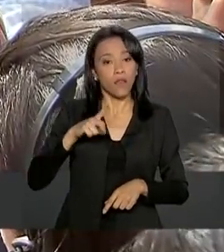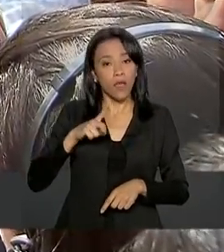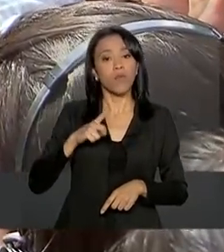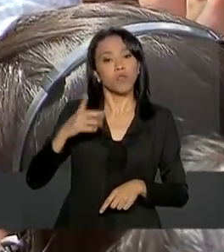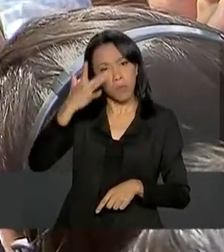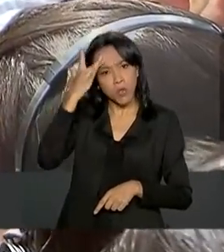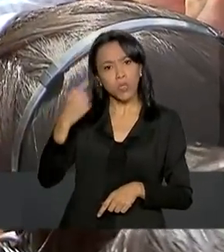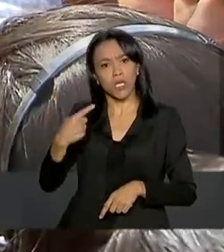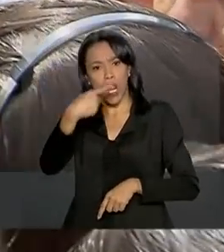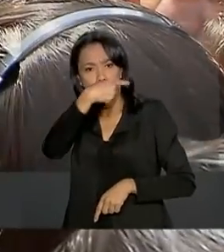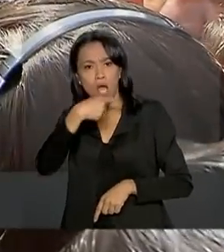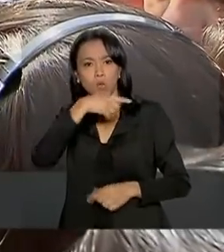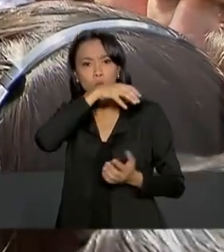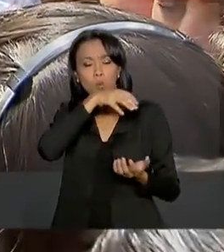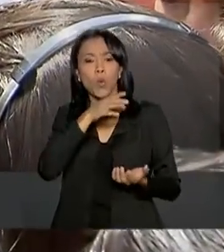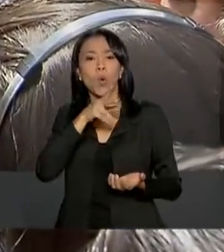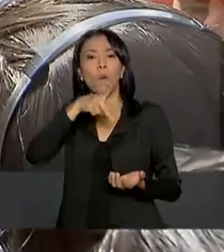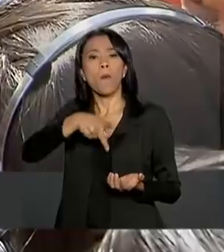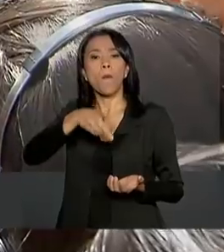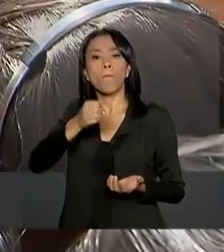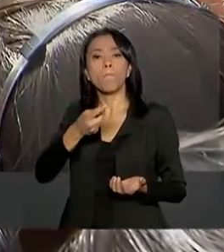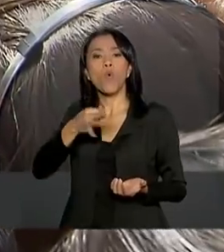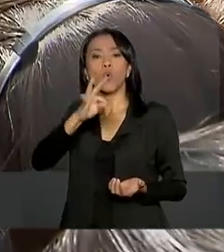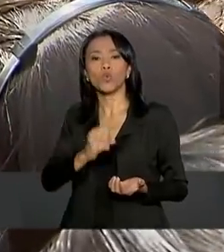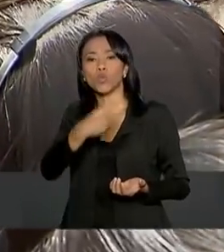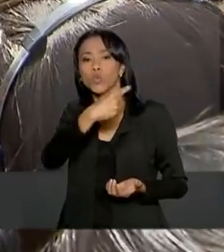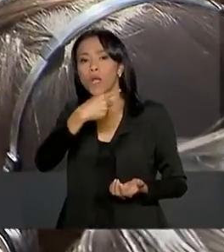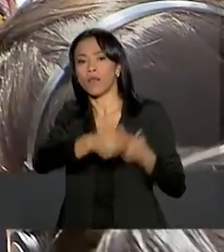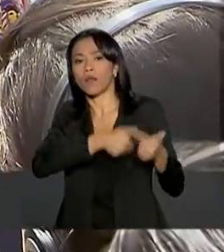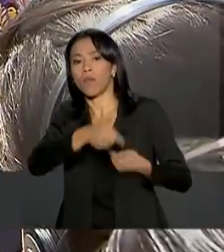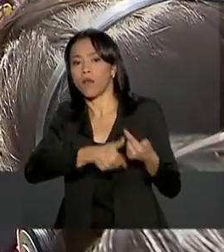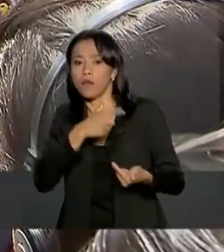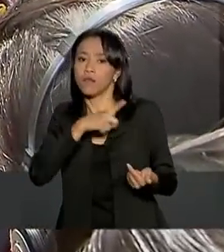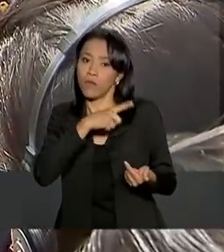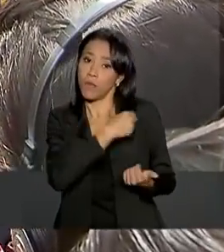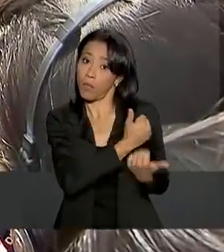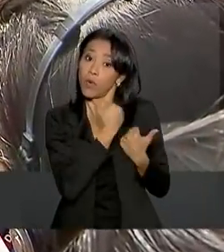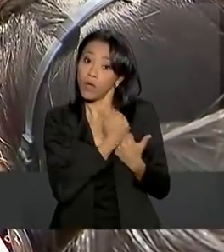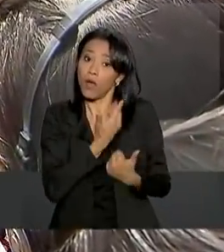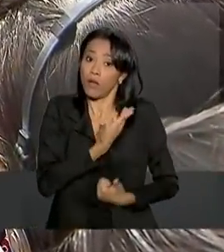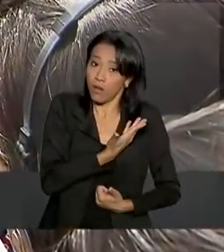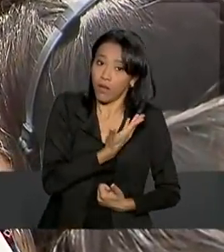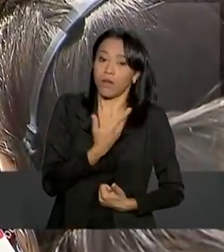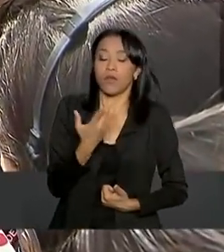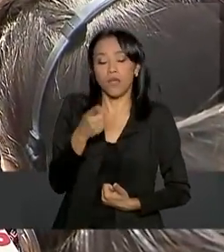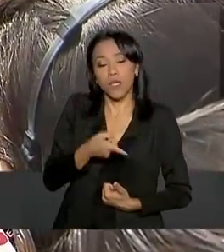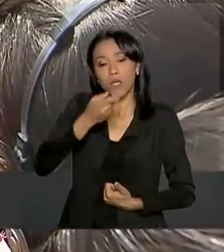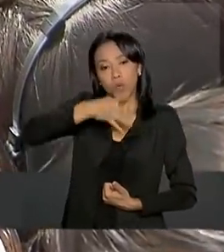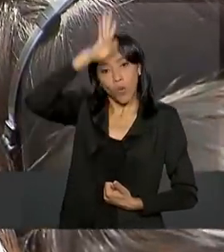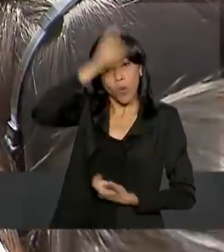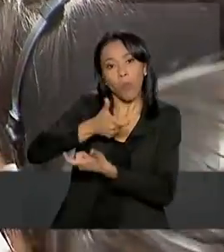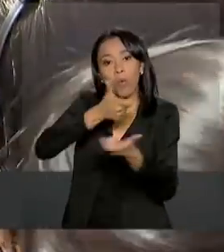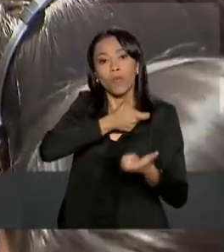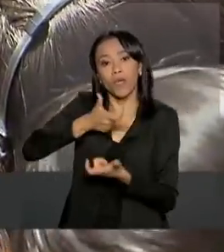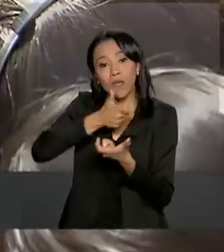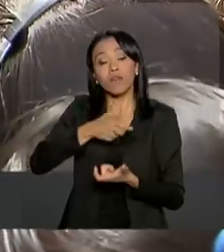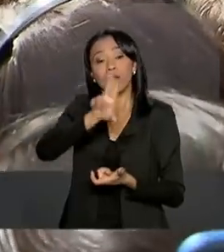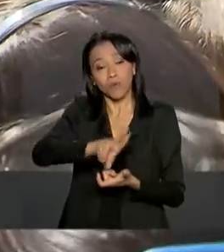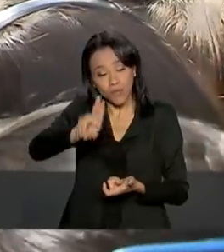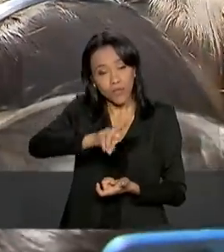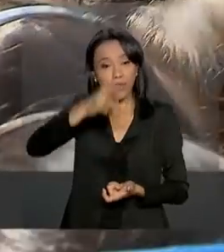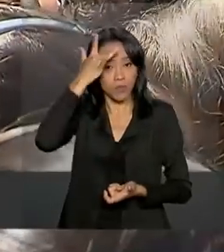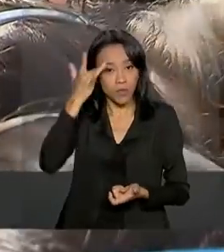voluntários atuando lá, mas atuando em ações que não ações na zona quente. Então, assim, isso comprova como que o Corpo de Bombeiros ele está utilizando esse voluntário de